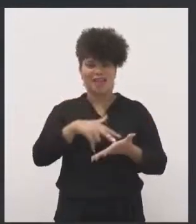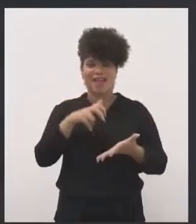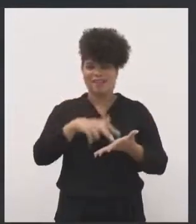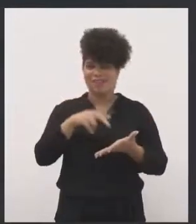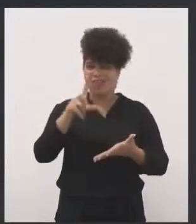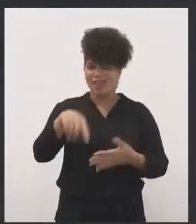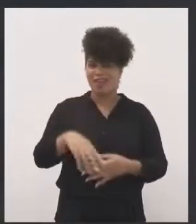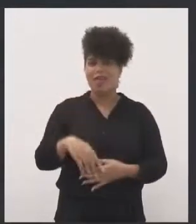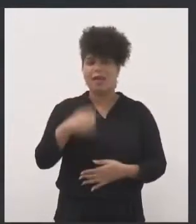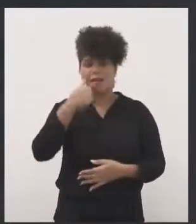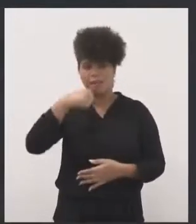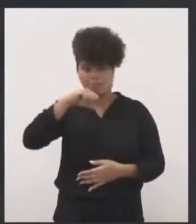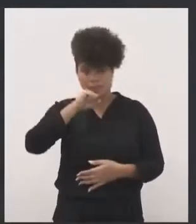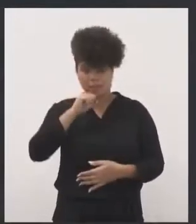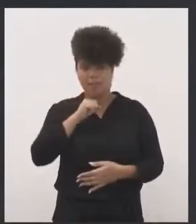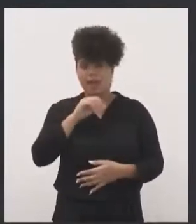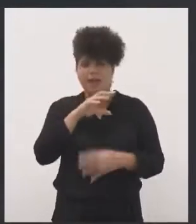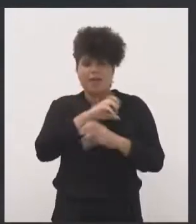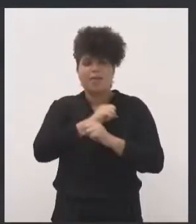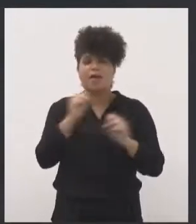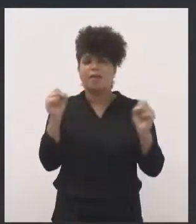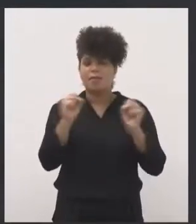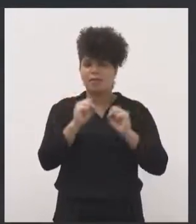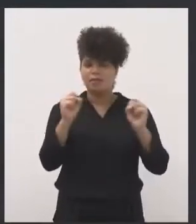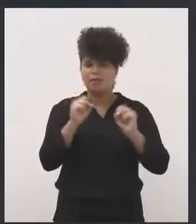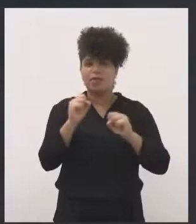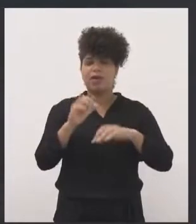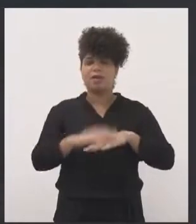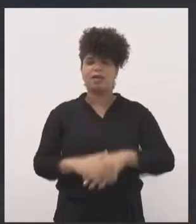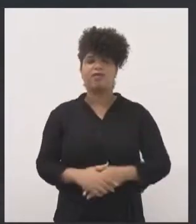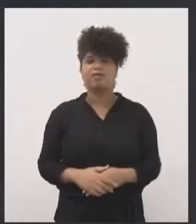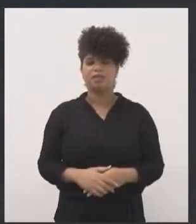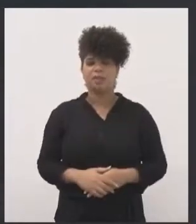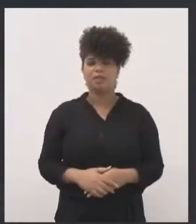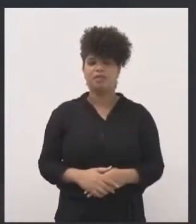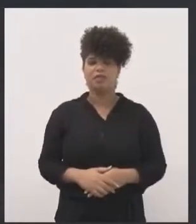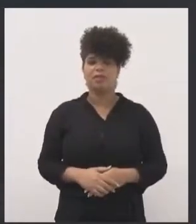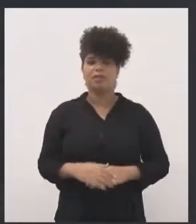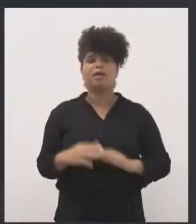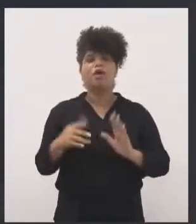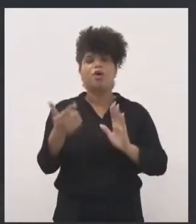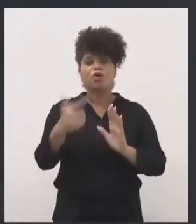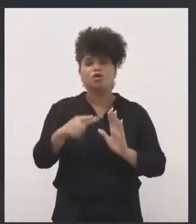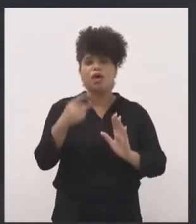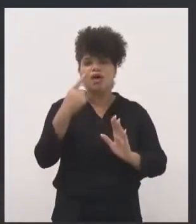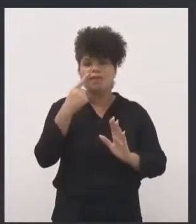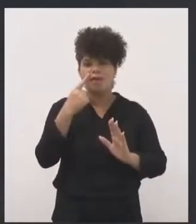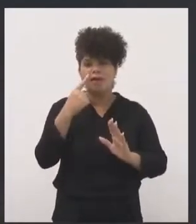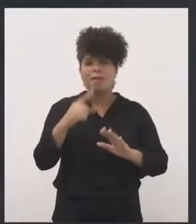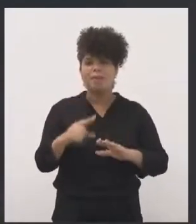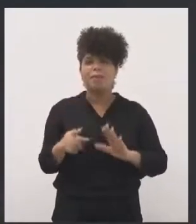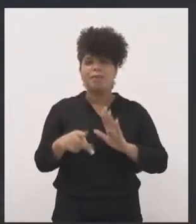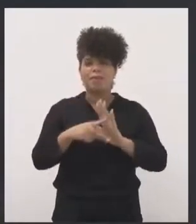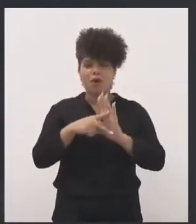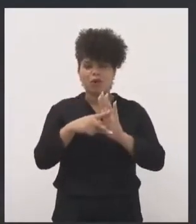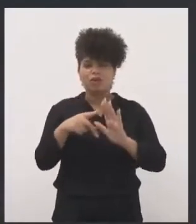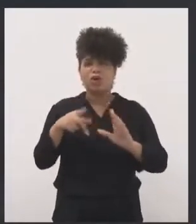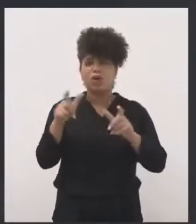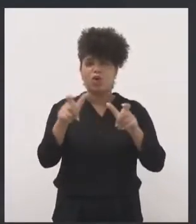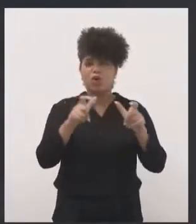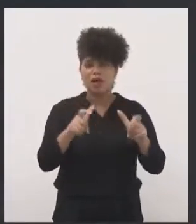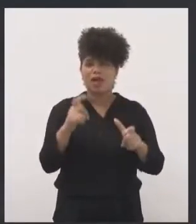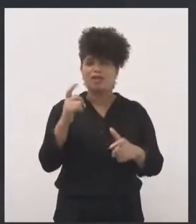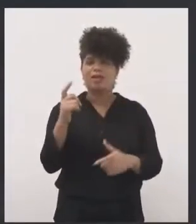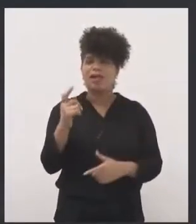A minha mãe adora me levar para passear. Na minha floresta tem um lugar muito